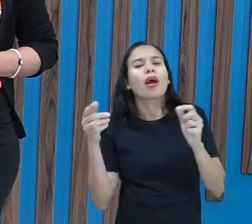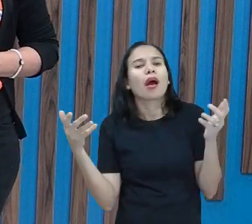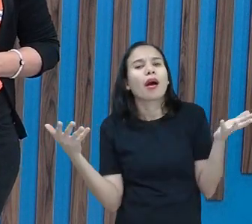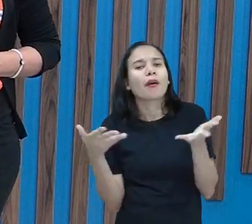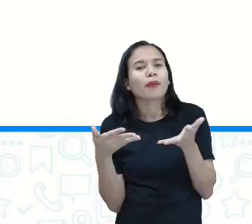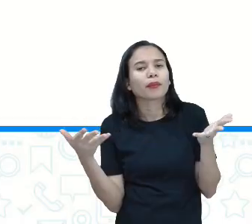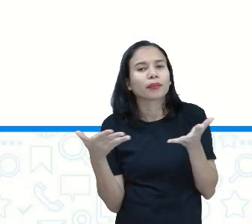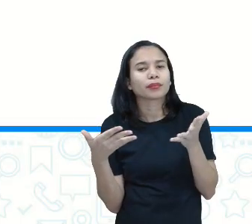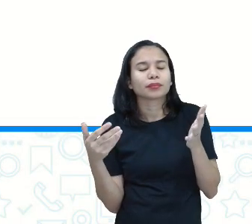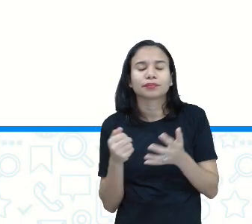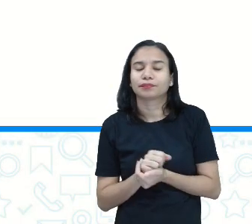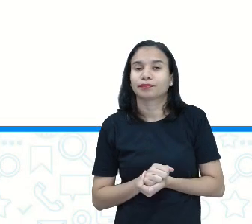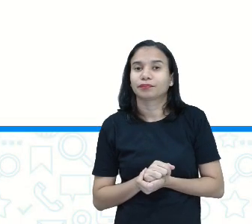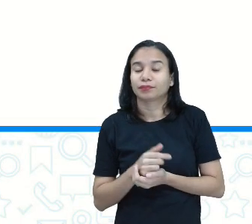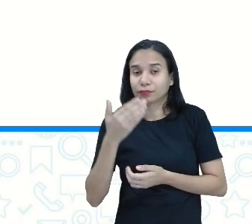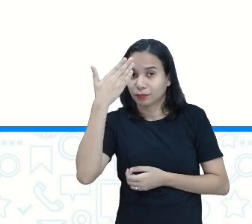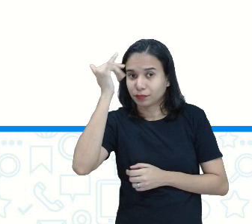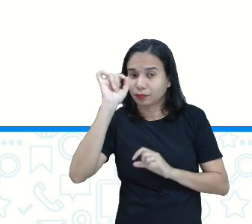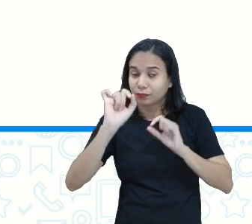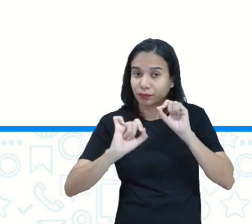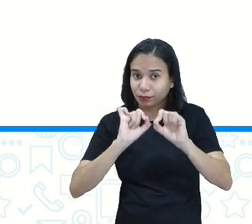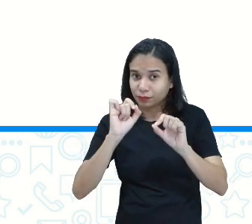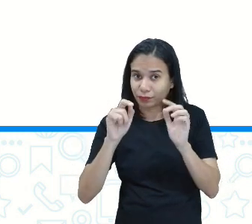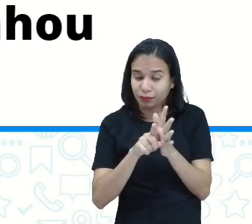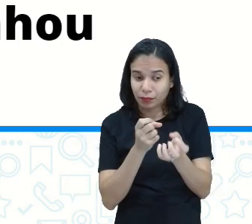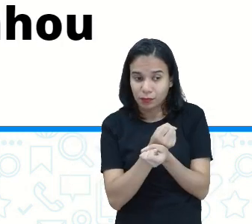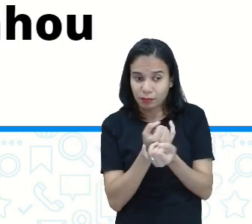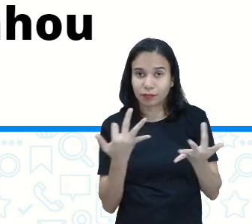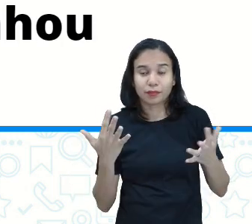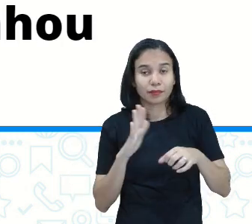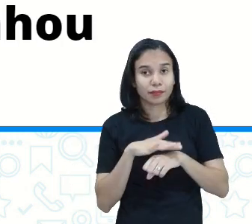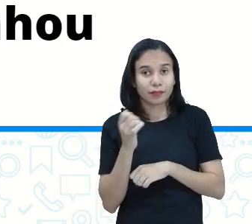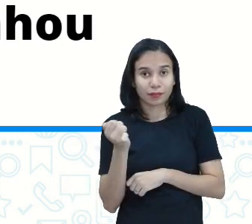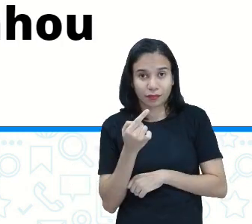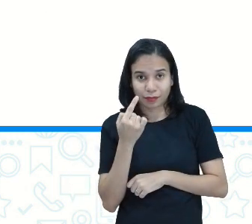agora? Eu quero saber quais, porque tem mais de um.